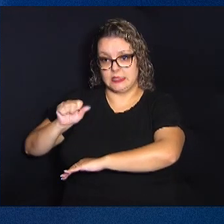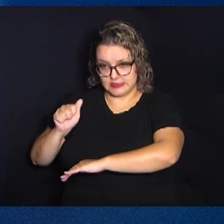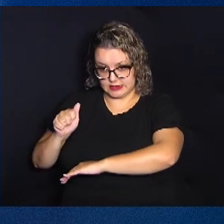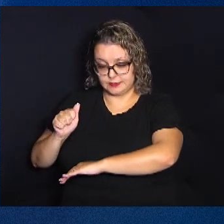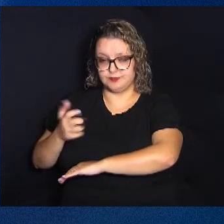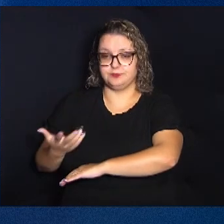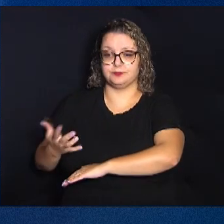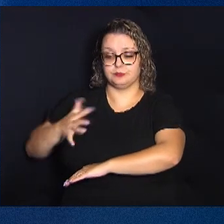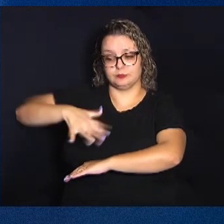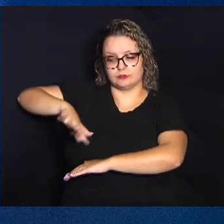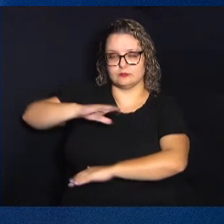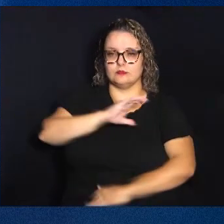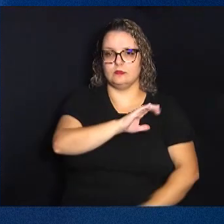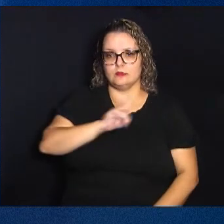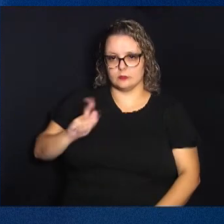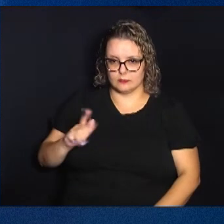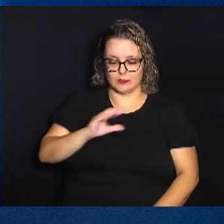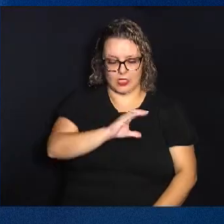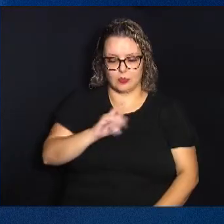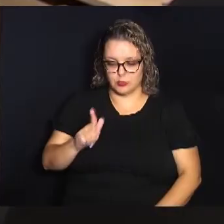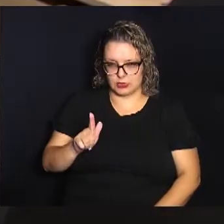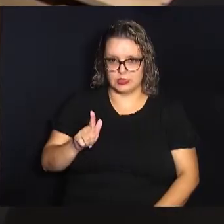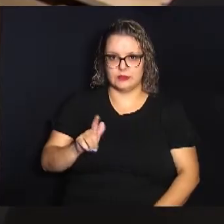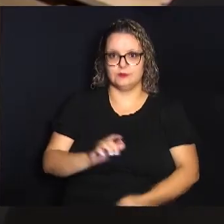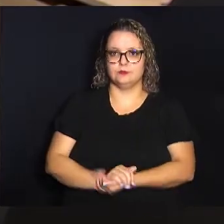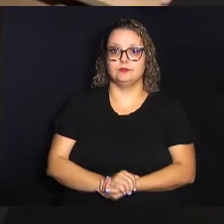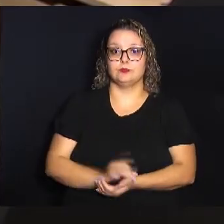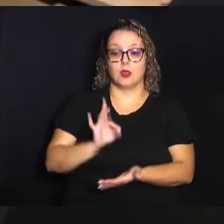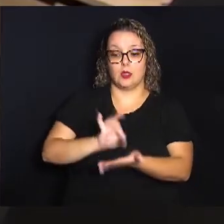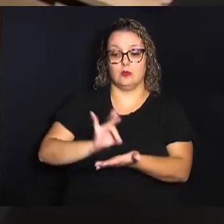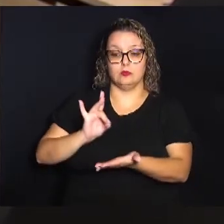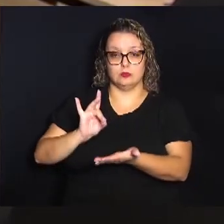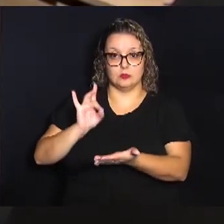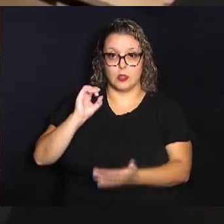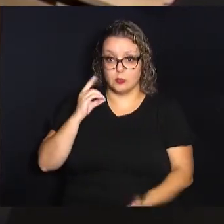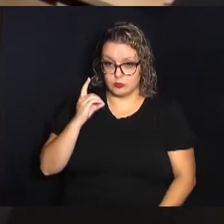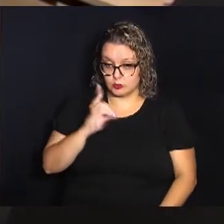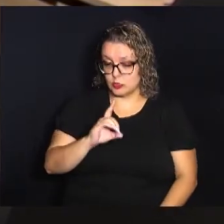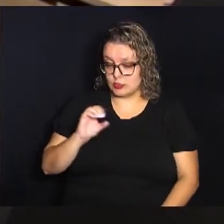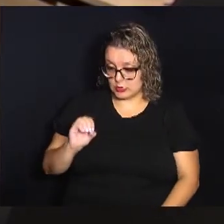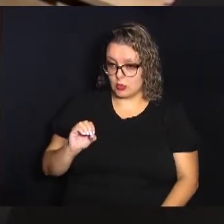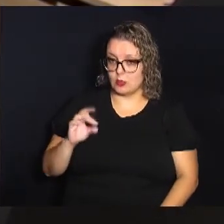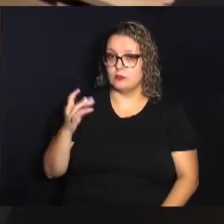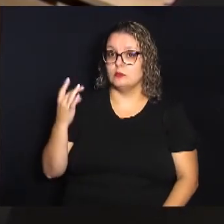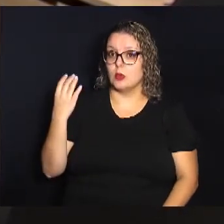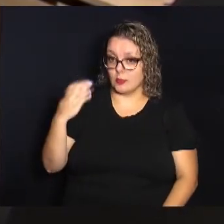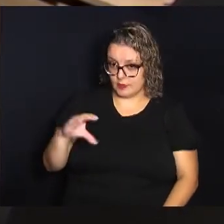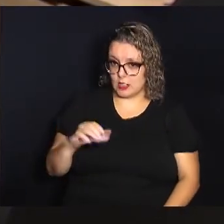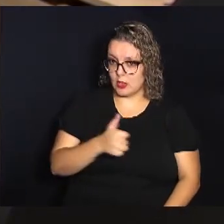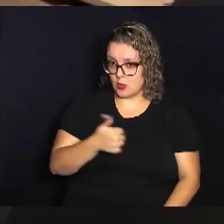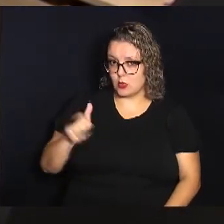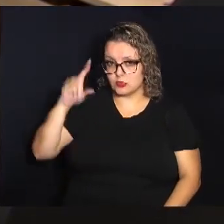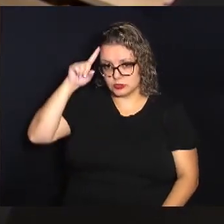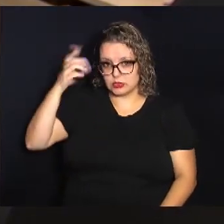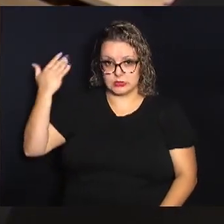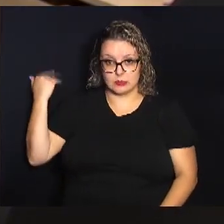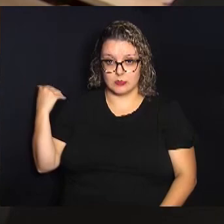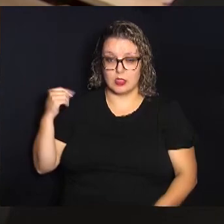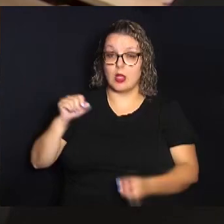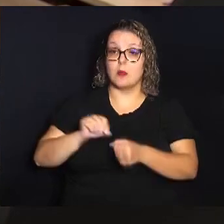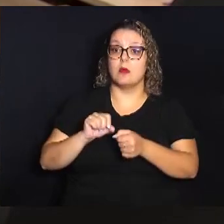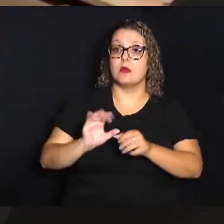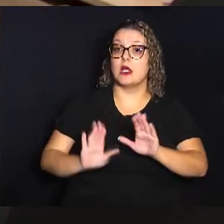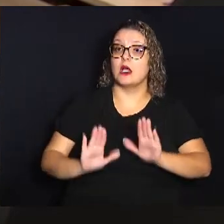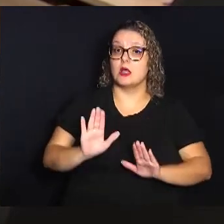Lisa localizado no distrito do Campo Grande saiu no diair oficial há 11 dias atrás eh já para